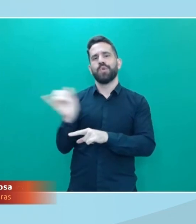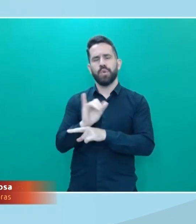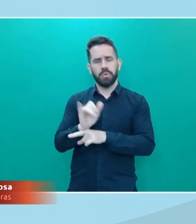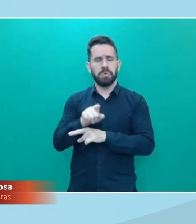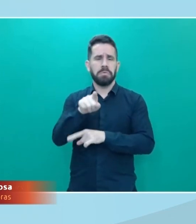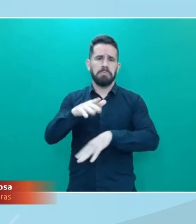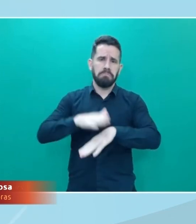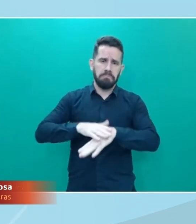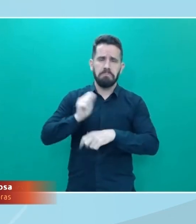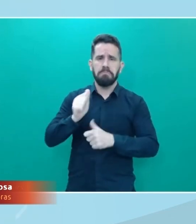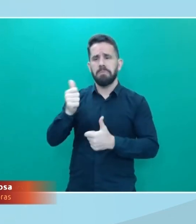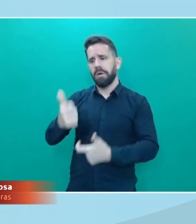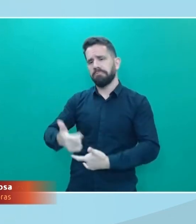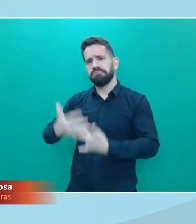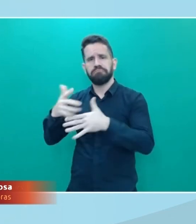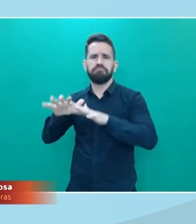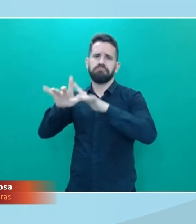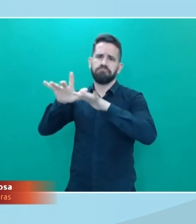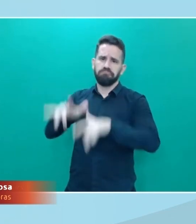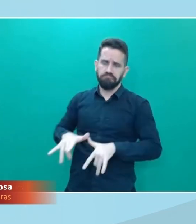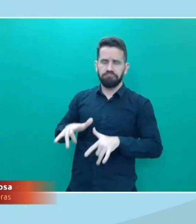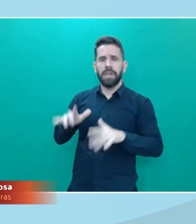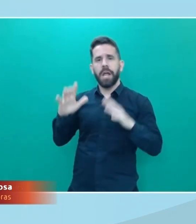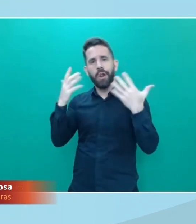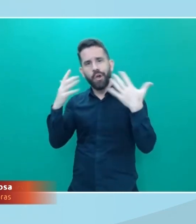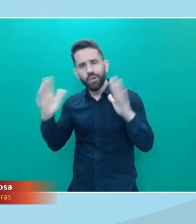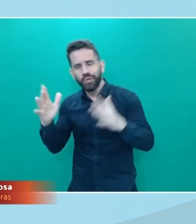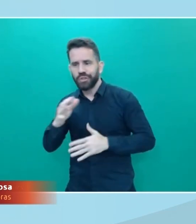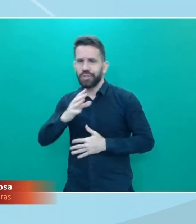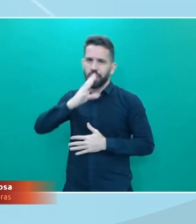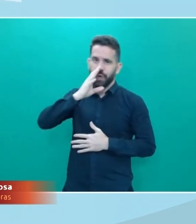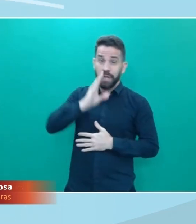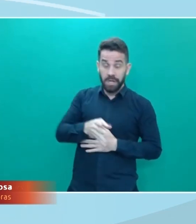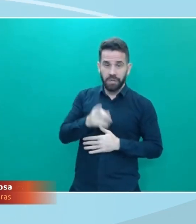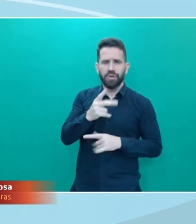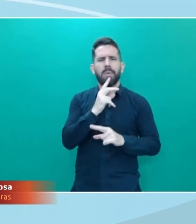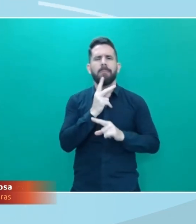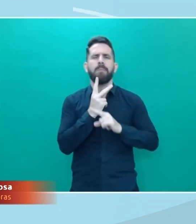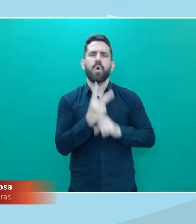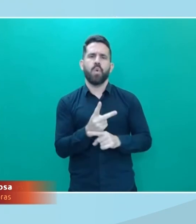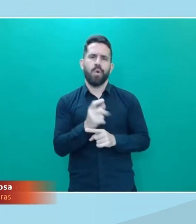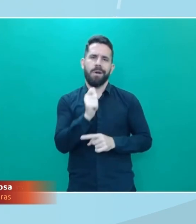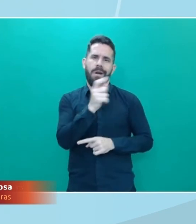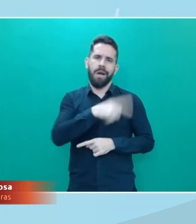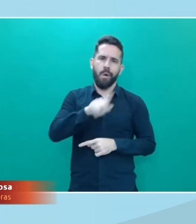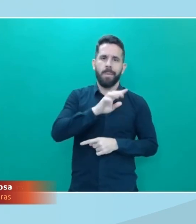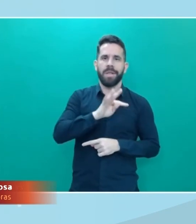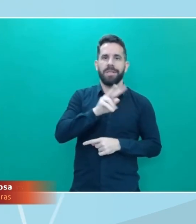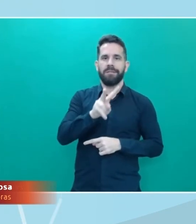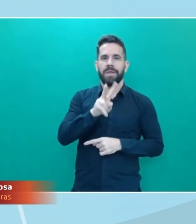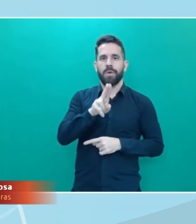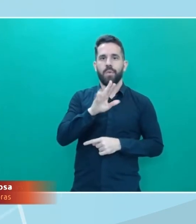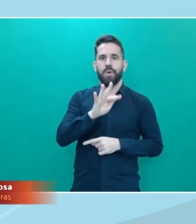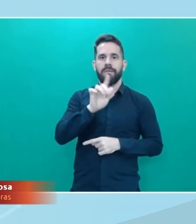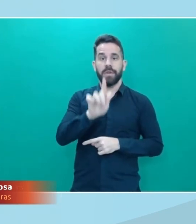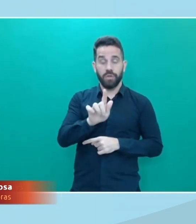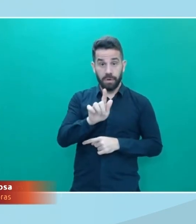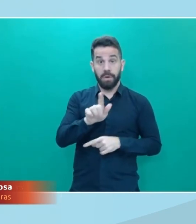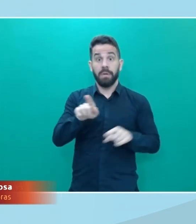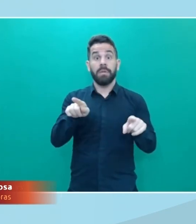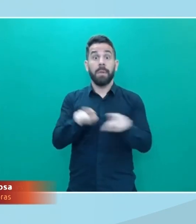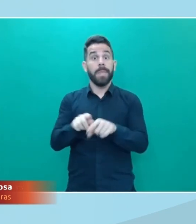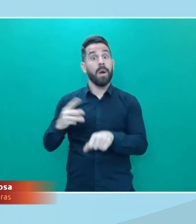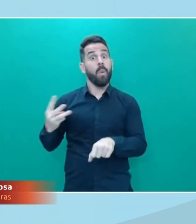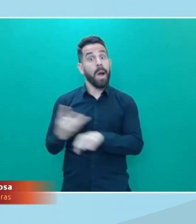comentário, seu elogio ou crítica. É só procurar por TV UFG. Além disso, a gente tem um WhatsApp. O número vai aparecer aqui na tela. Você pode tirar